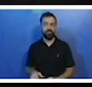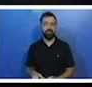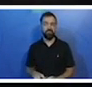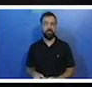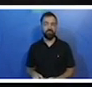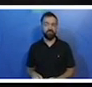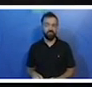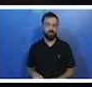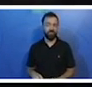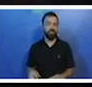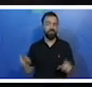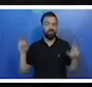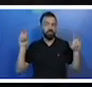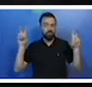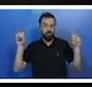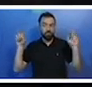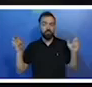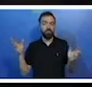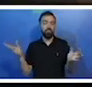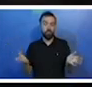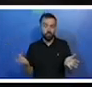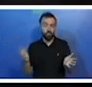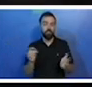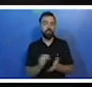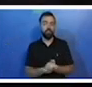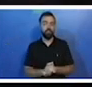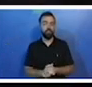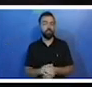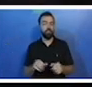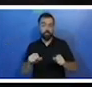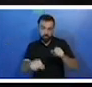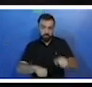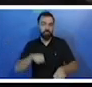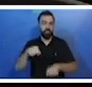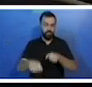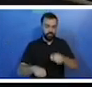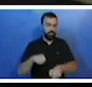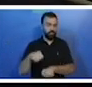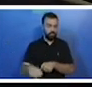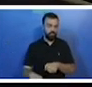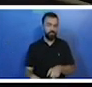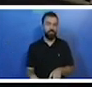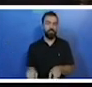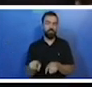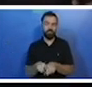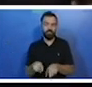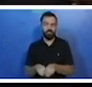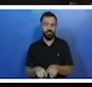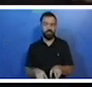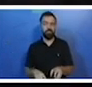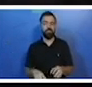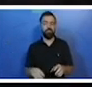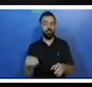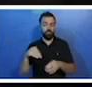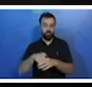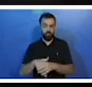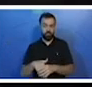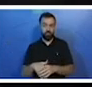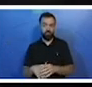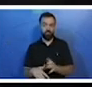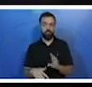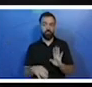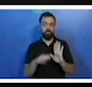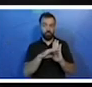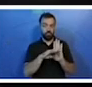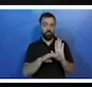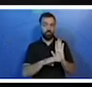Então, o nosso tema da aula de hoje, nós vamos falar sobre o ciclismo. Nós vamos também falar, dentro do ciclismo, um pouquinho